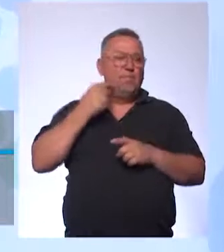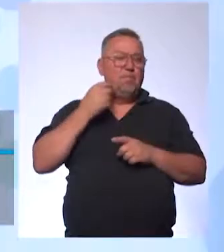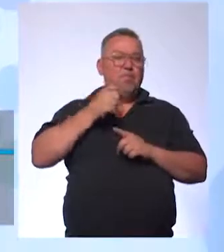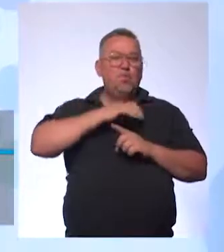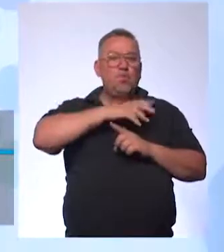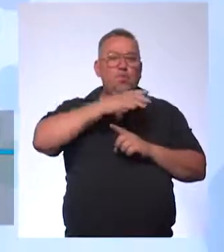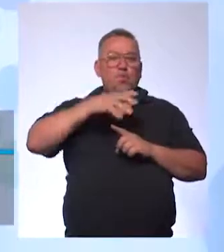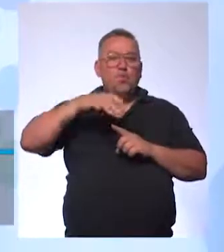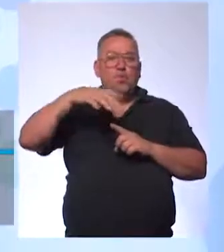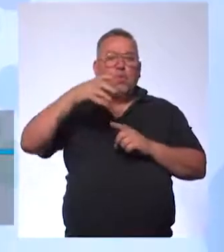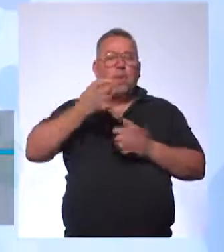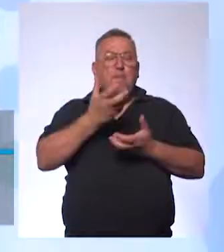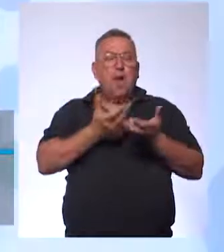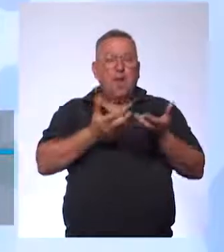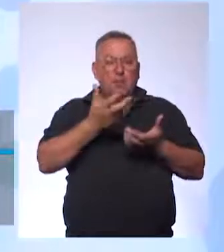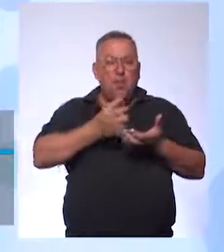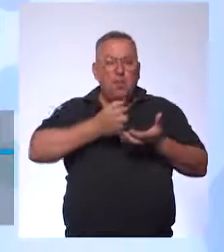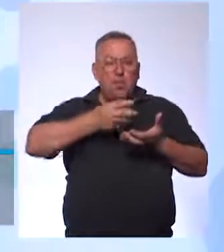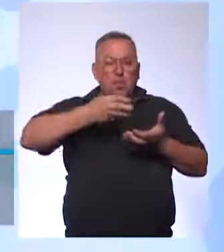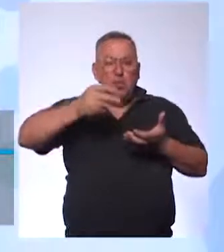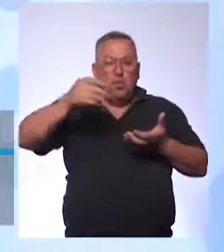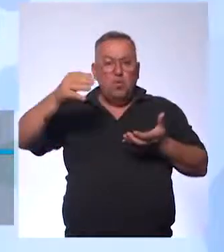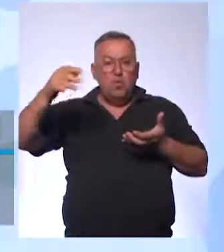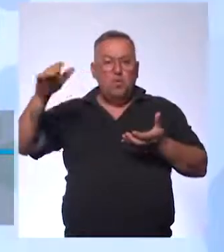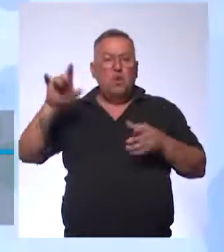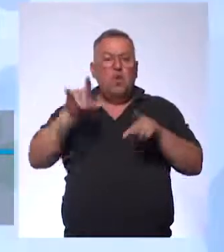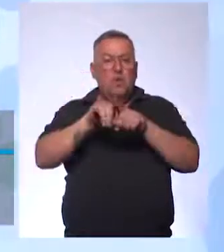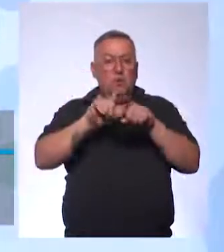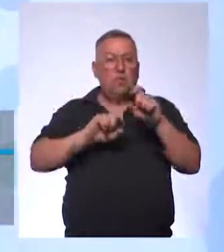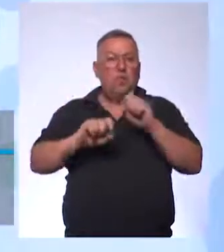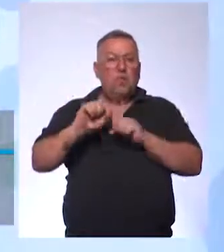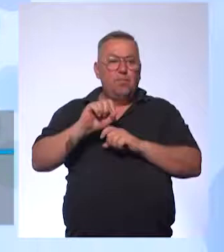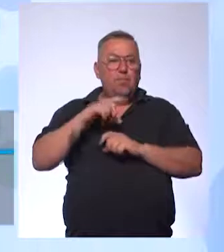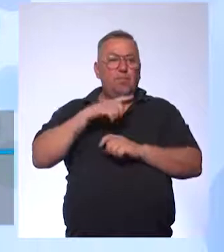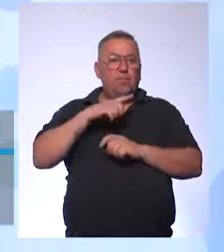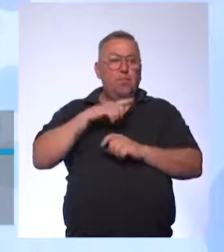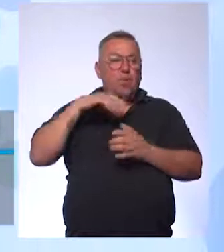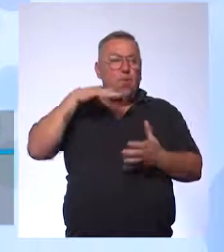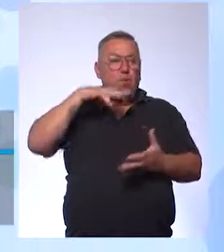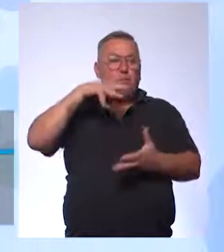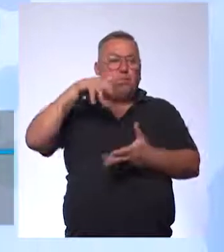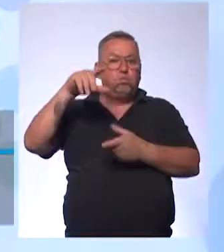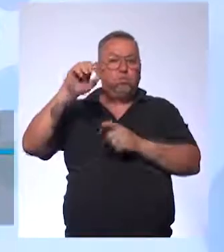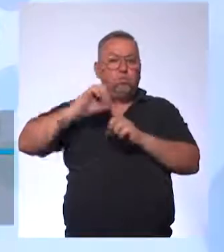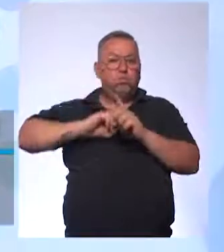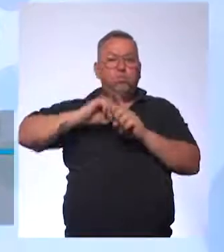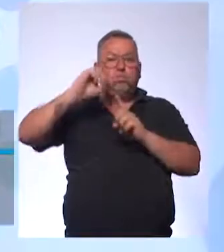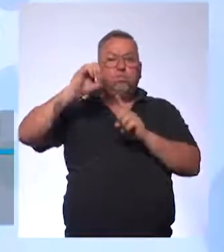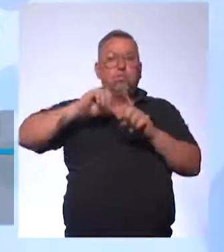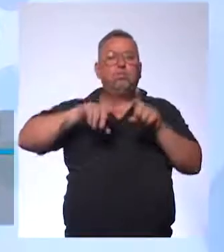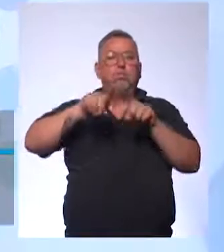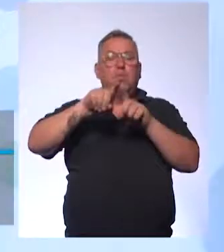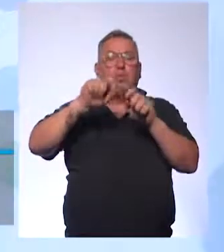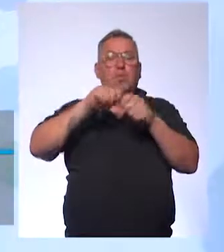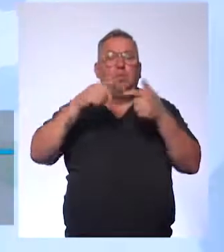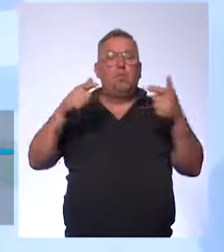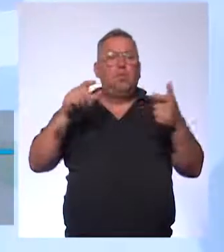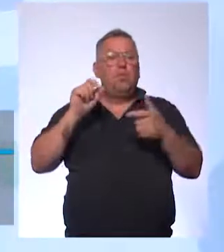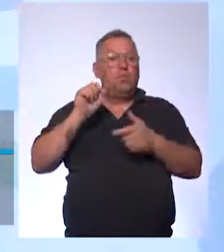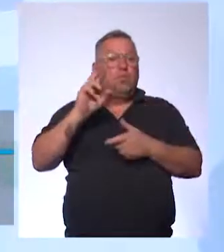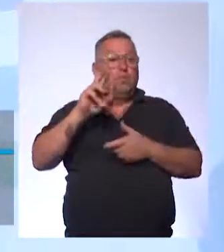fumaça, etc. e tal, que é você queimar e liberar o carbono na atmosfera, questão do aquecimento global, ainda tem a questão da produção de